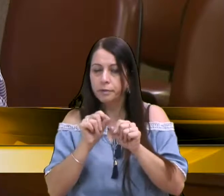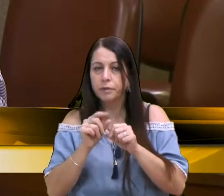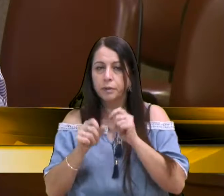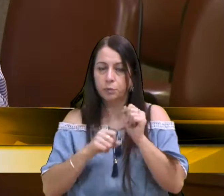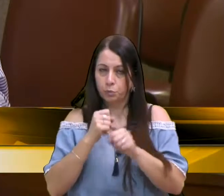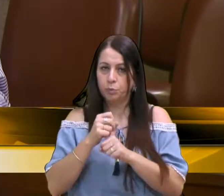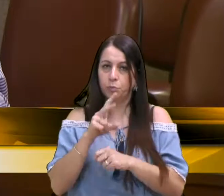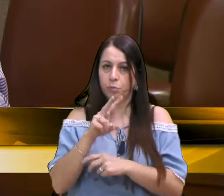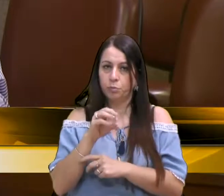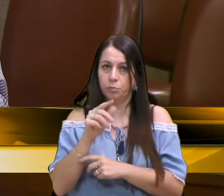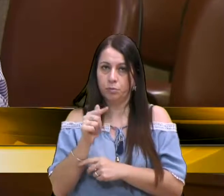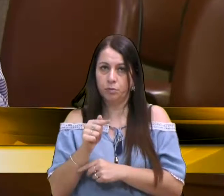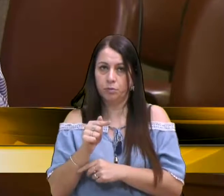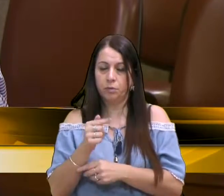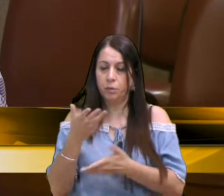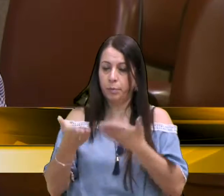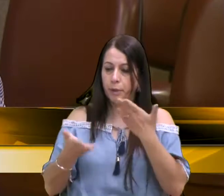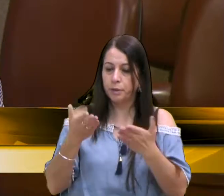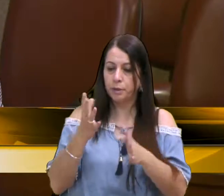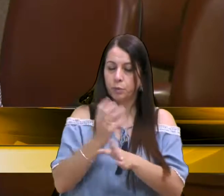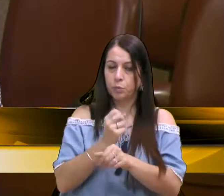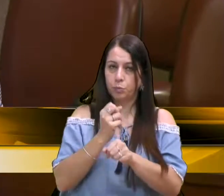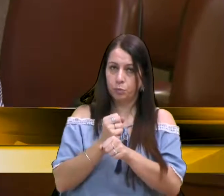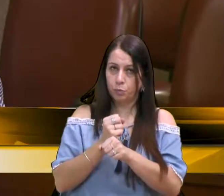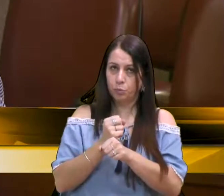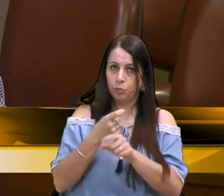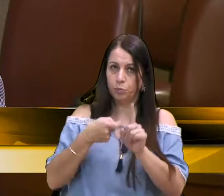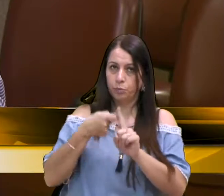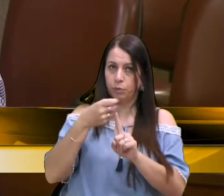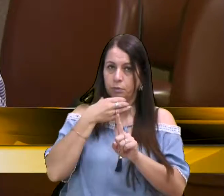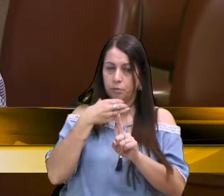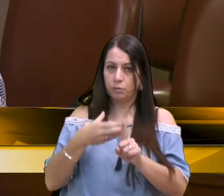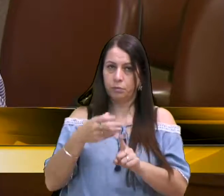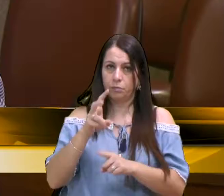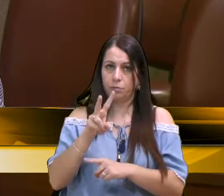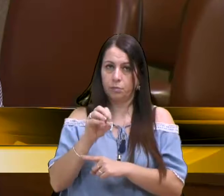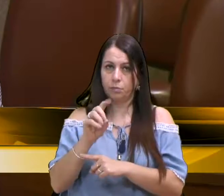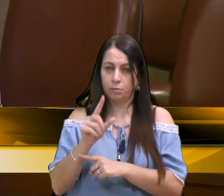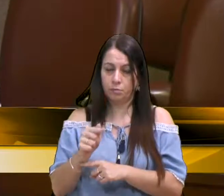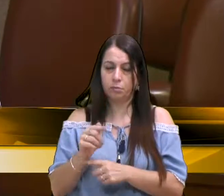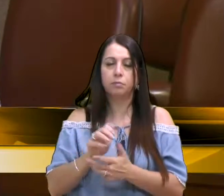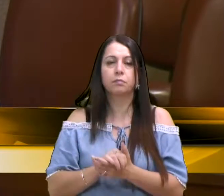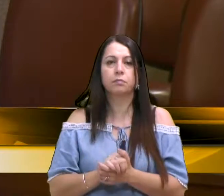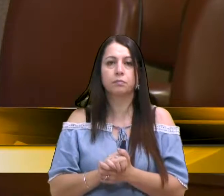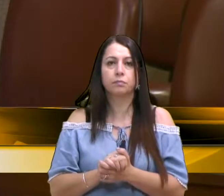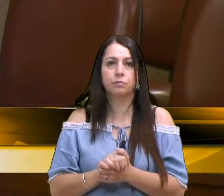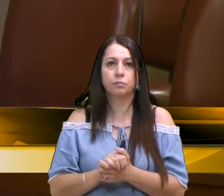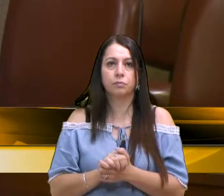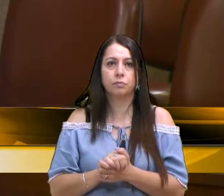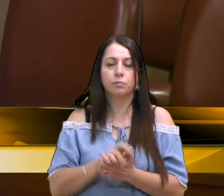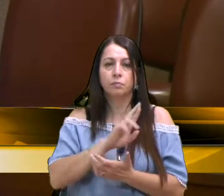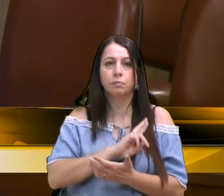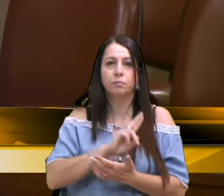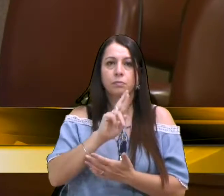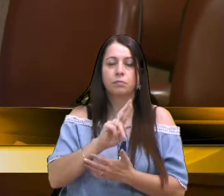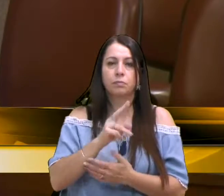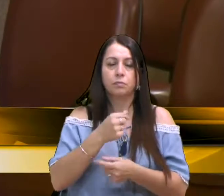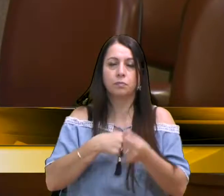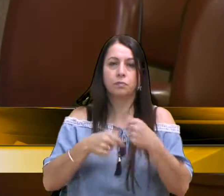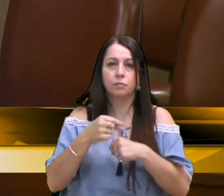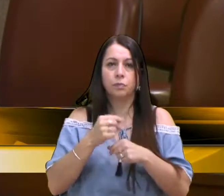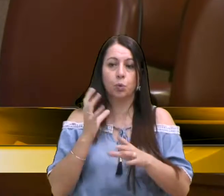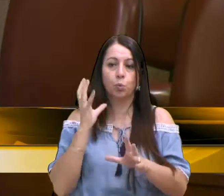ano, balancete contábil referente ao mês de dezembro de 2017 e resultado financeiro